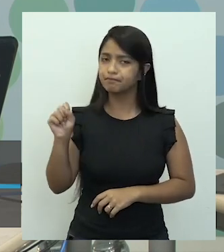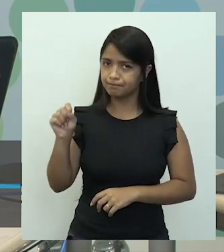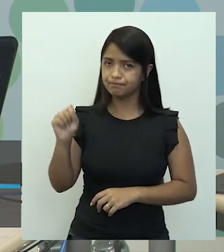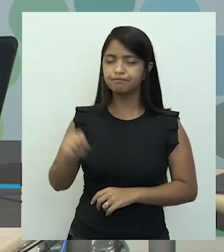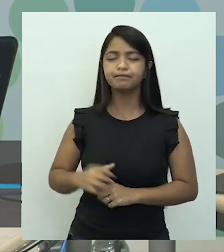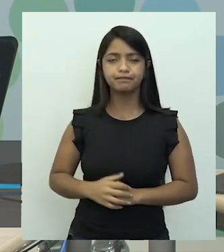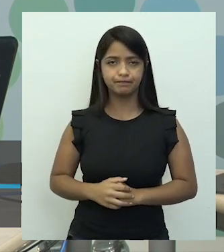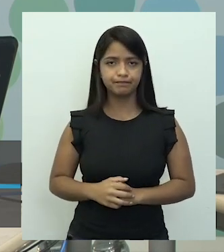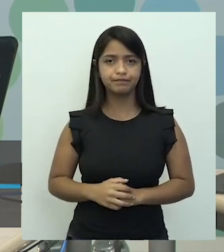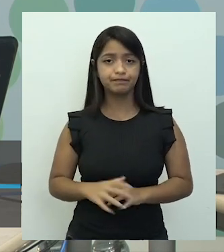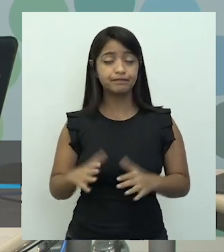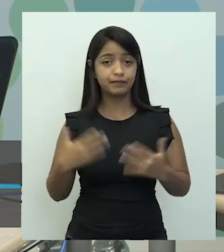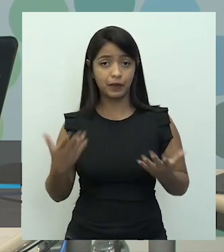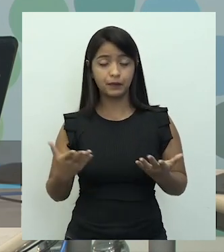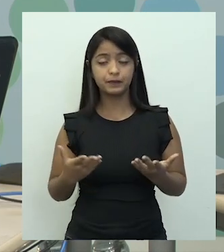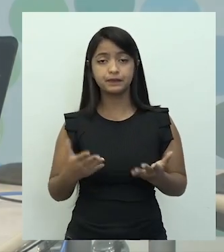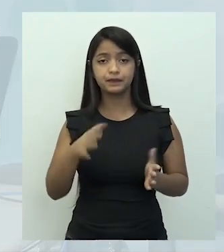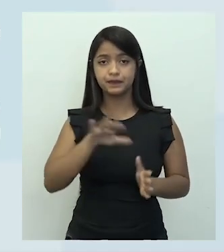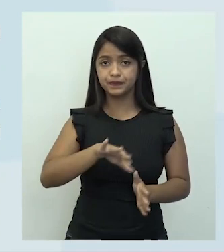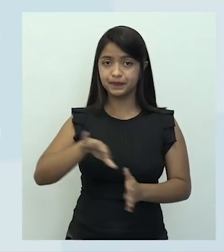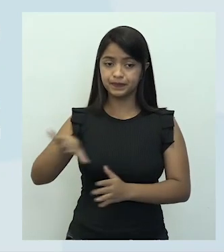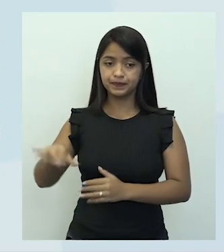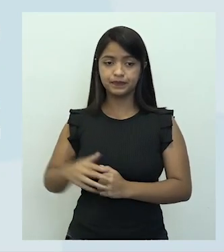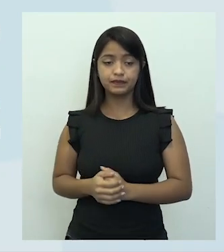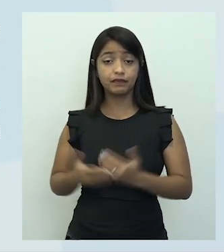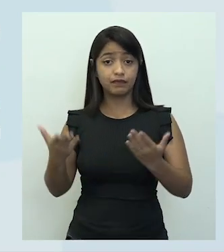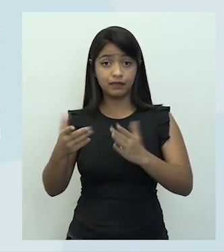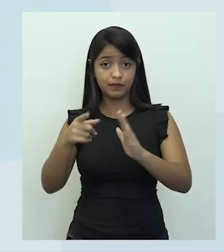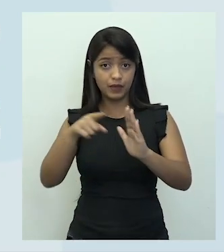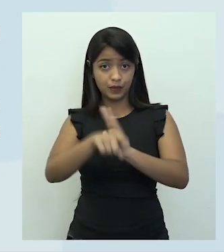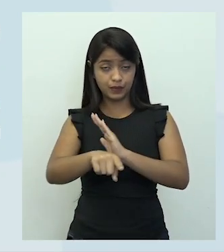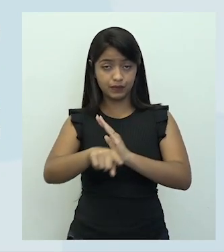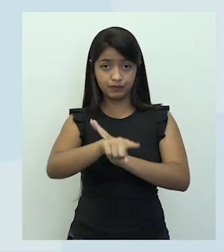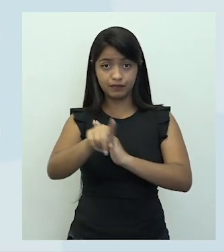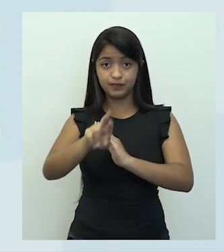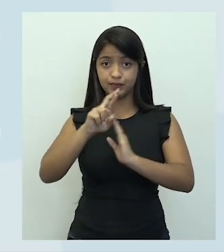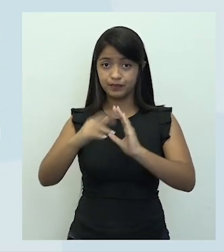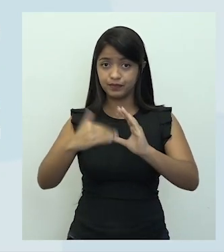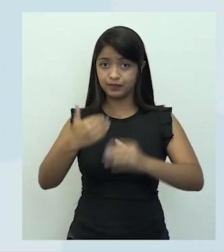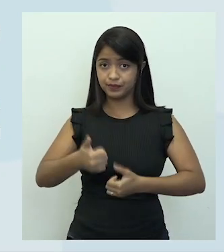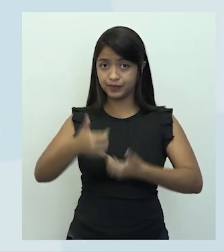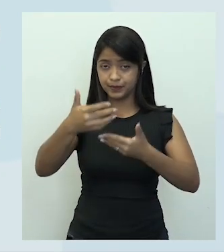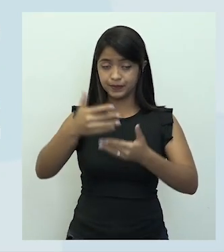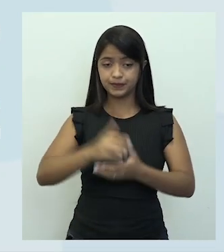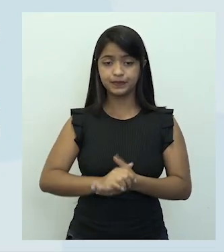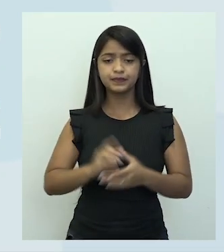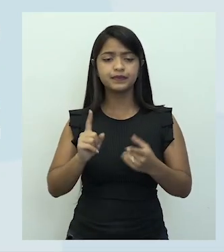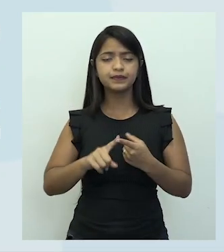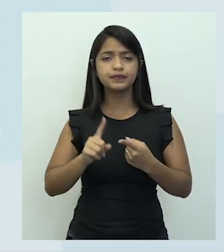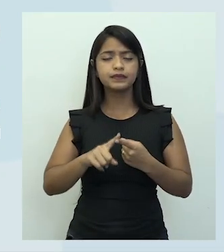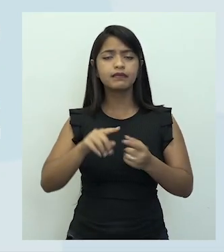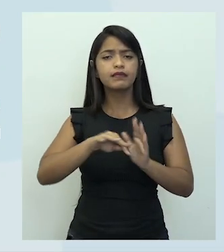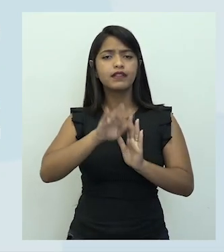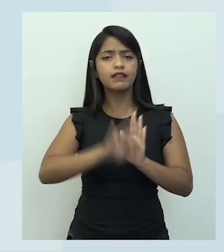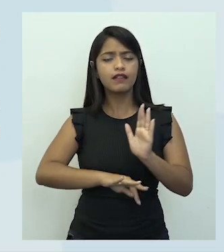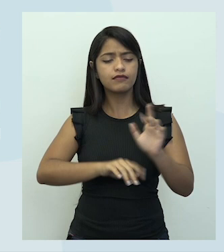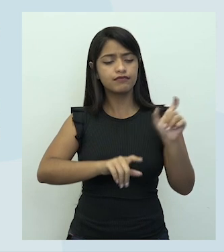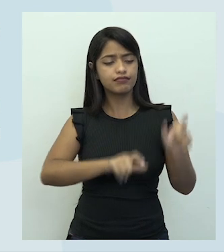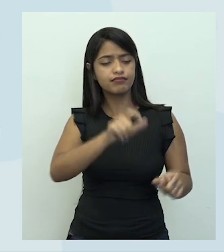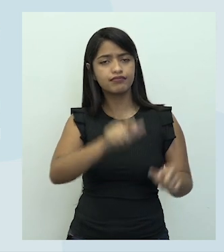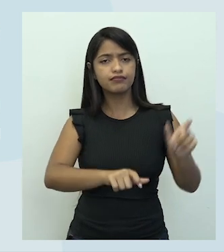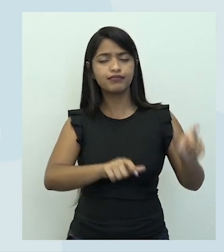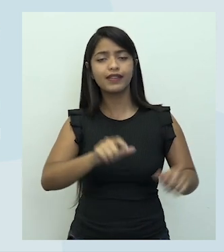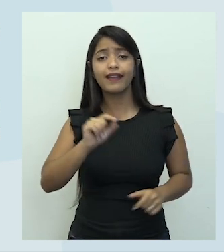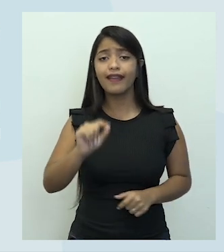Então, agora, amores, vamos responder lá no chat o seguinte. Quem são as personagens do texto? Eu vou voltar